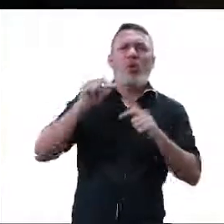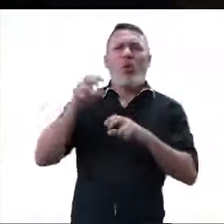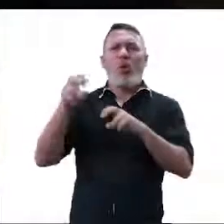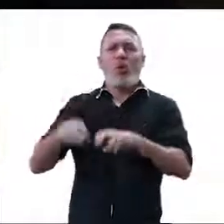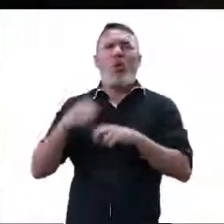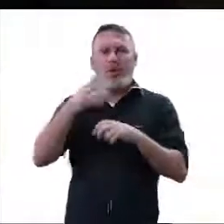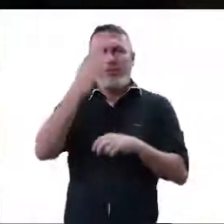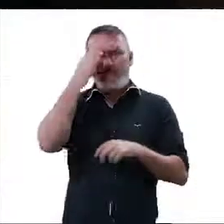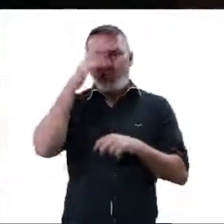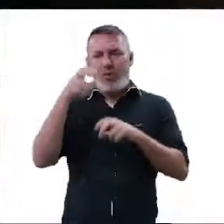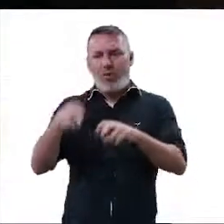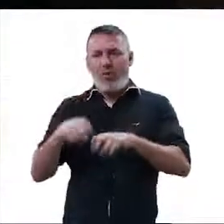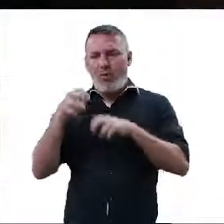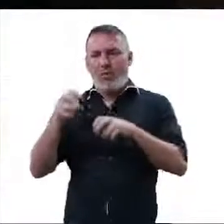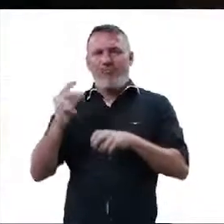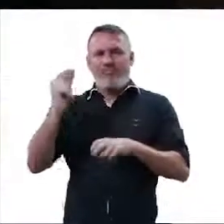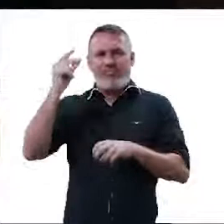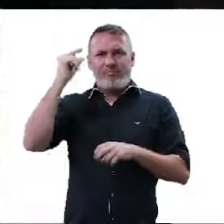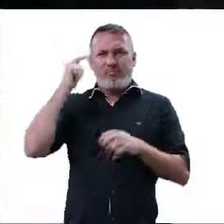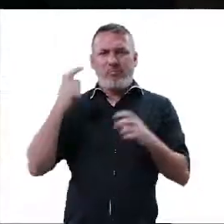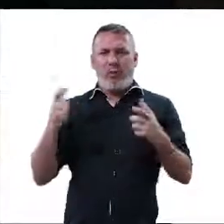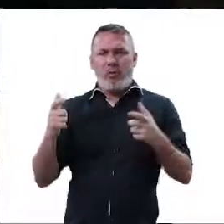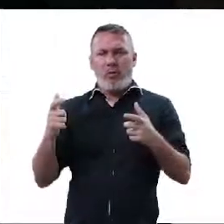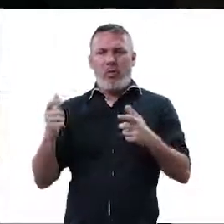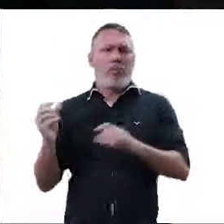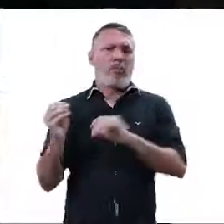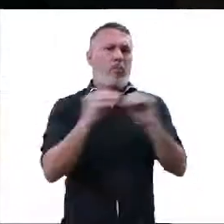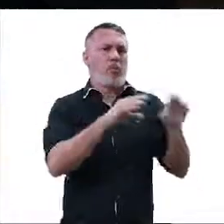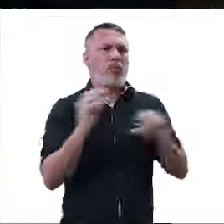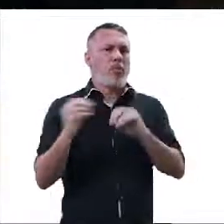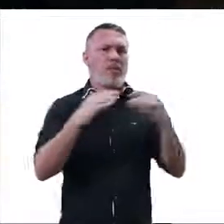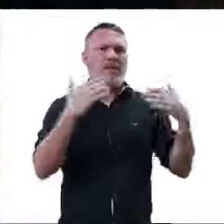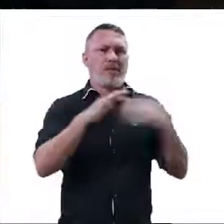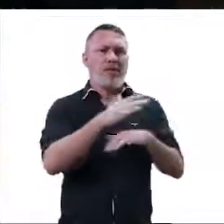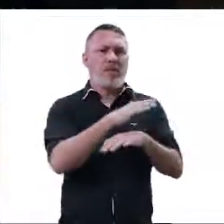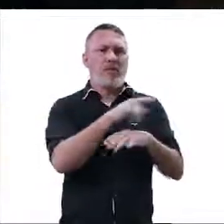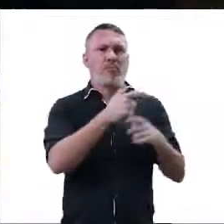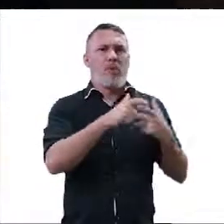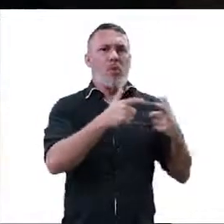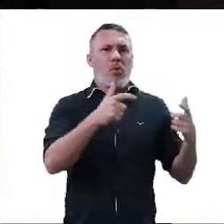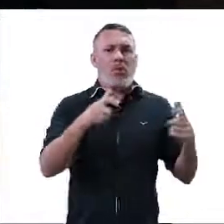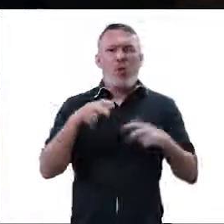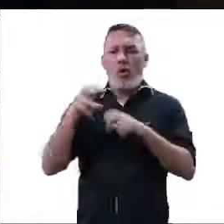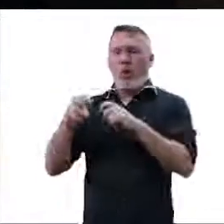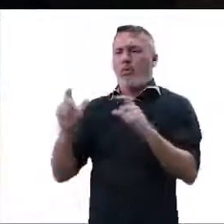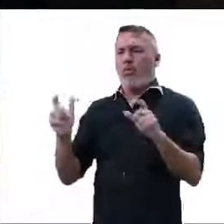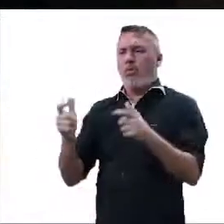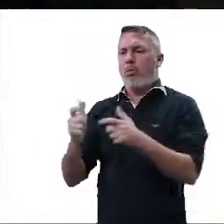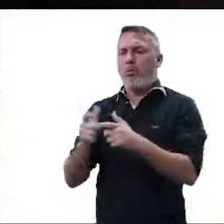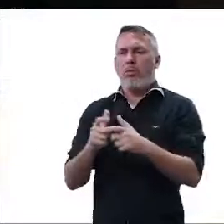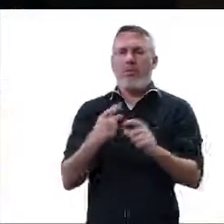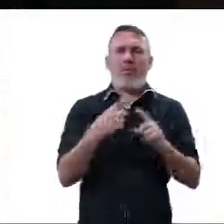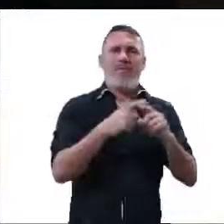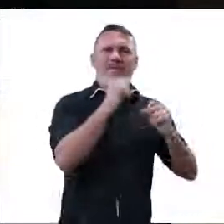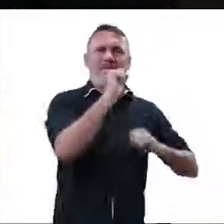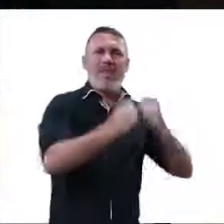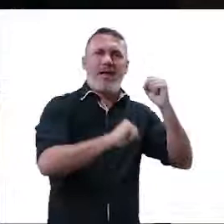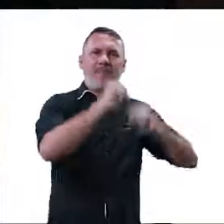trabalhadores rurais para os centros urbanos, para as cidades que estavam passando por